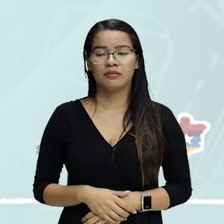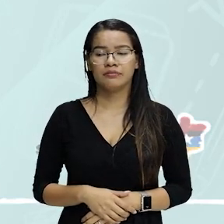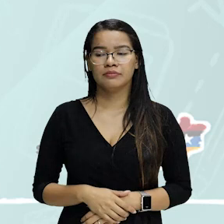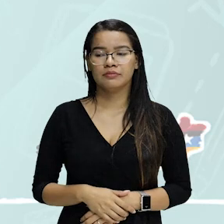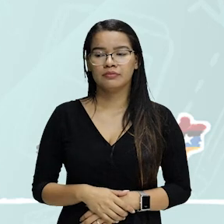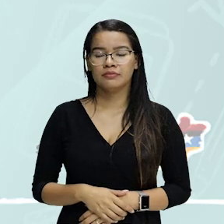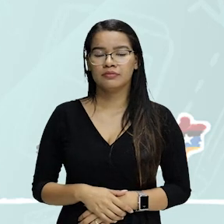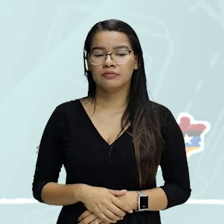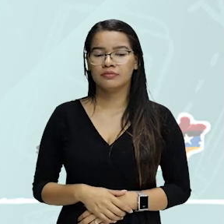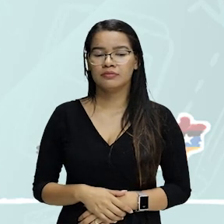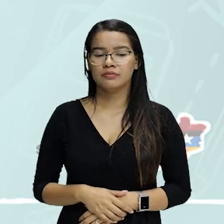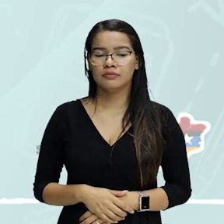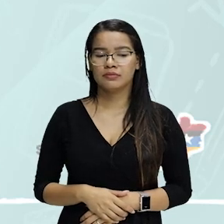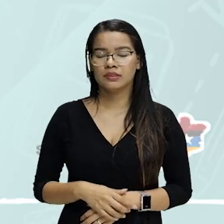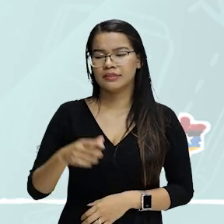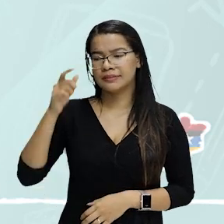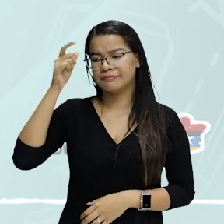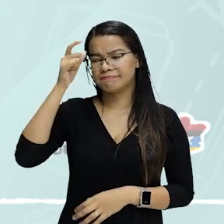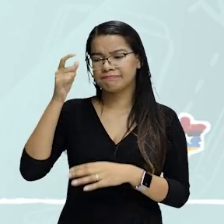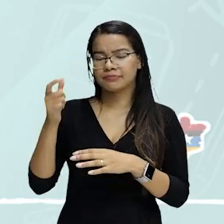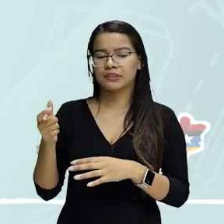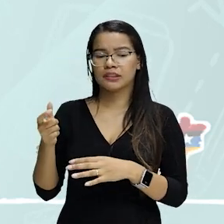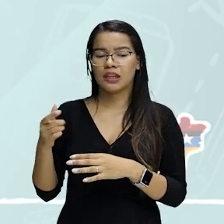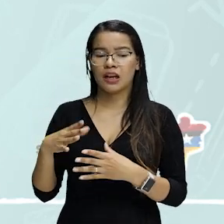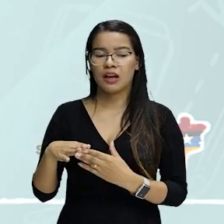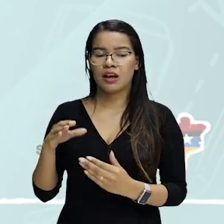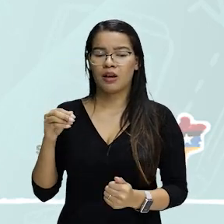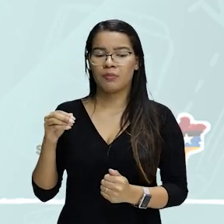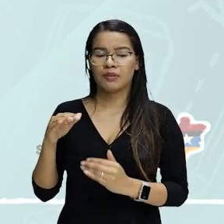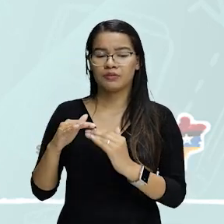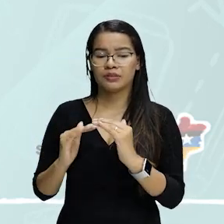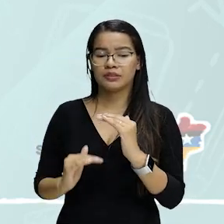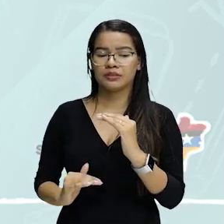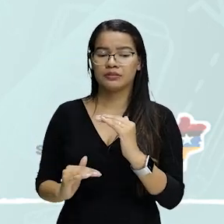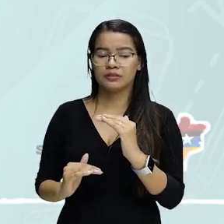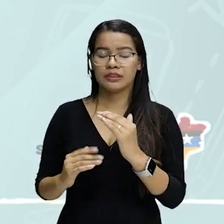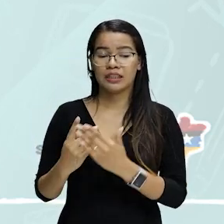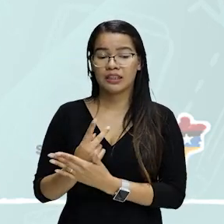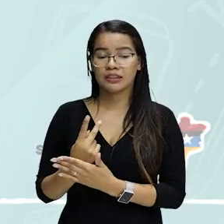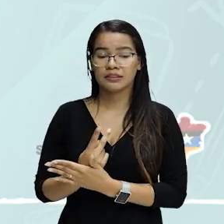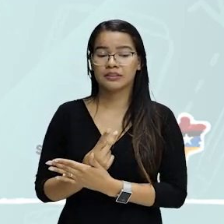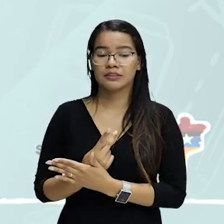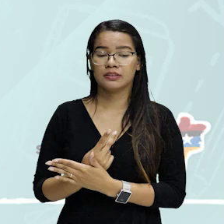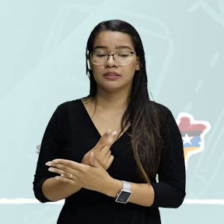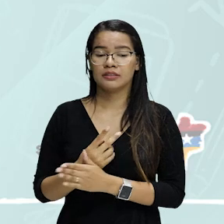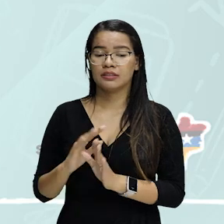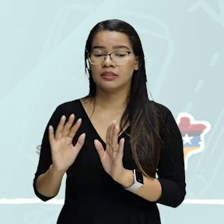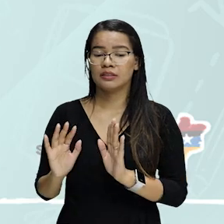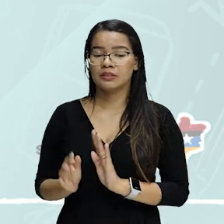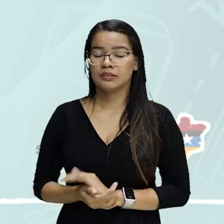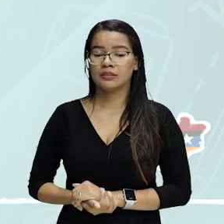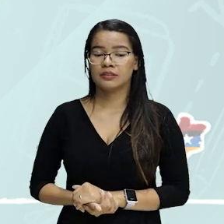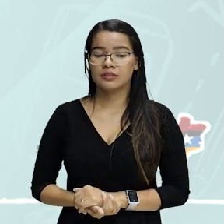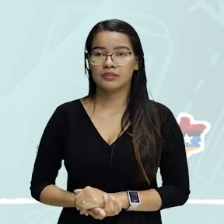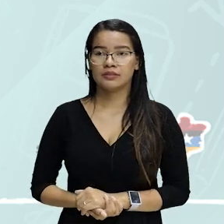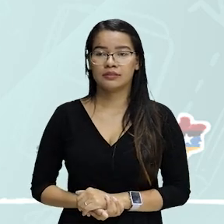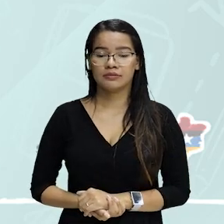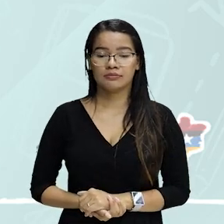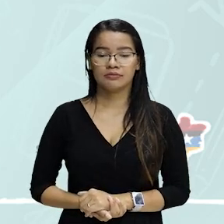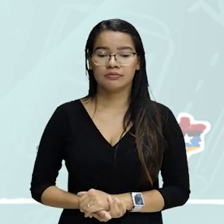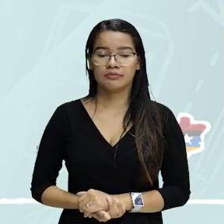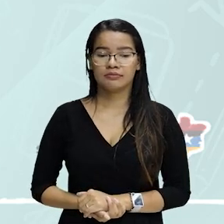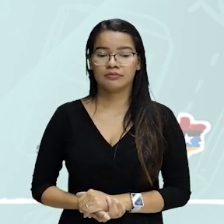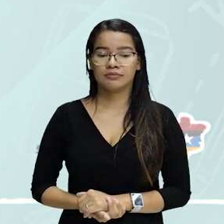Cão, alma de inferior, rapsodo errante, resigna, ampara, arrima,